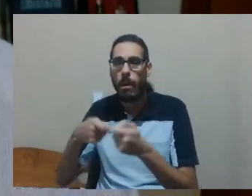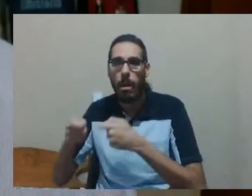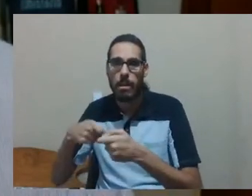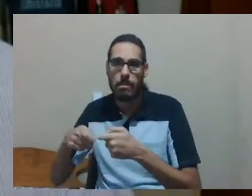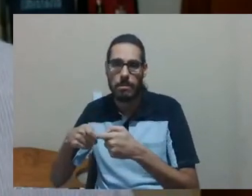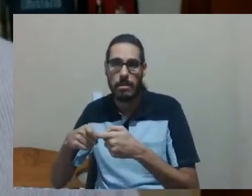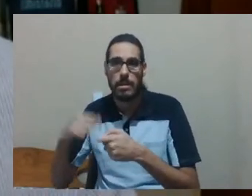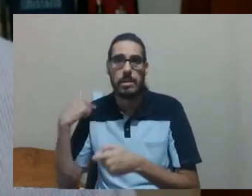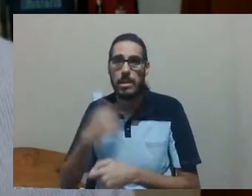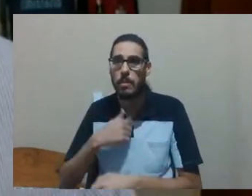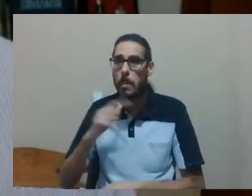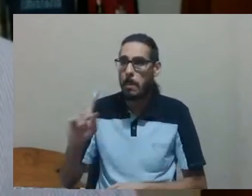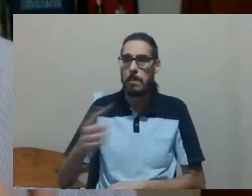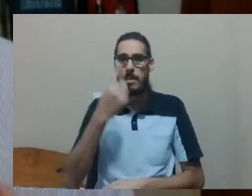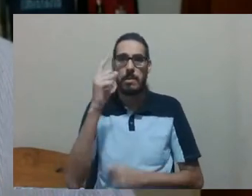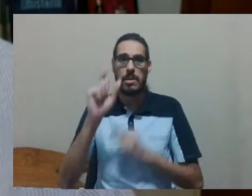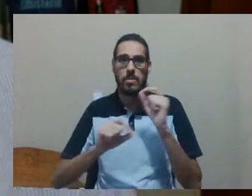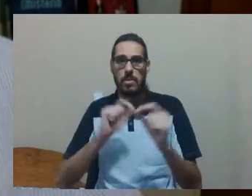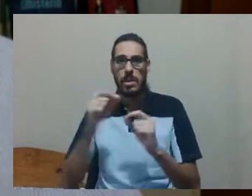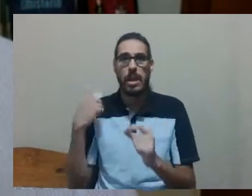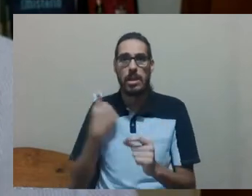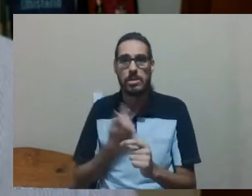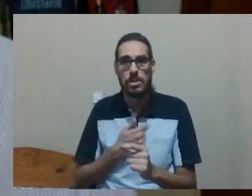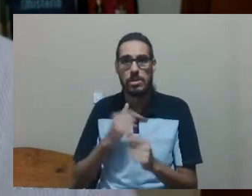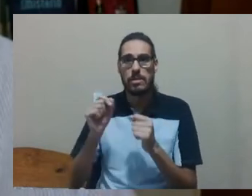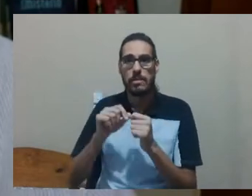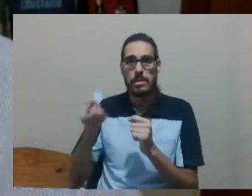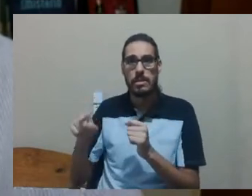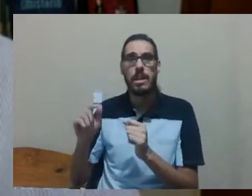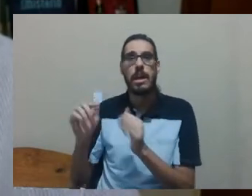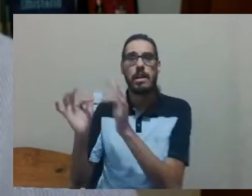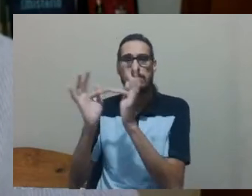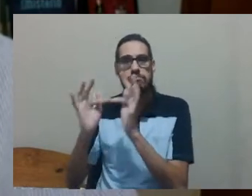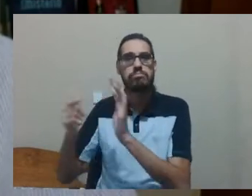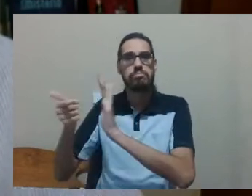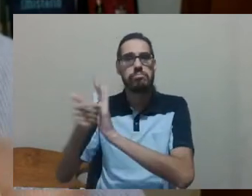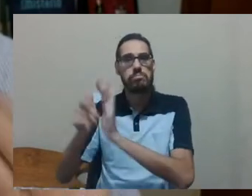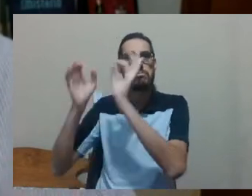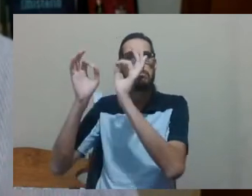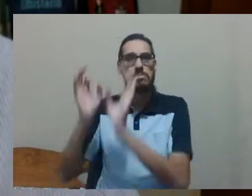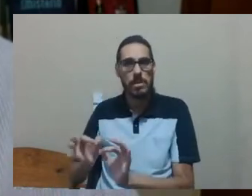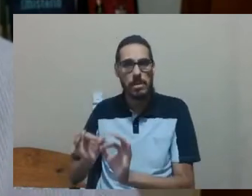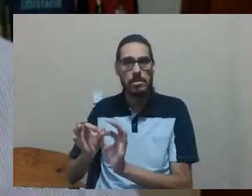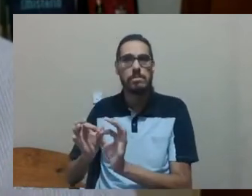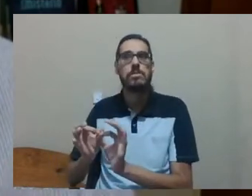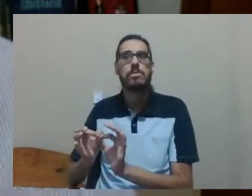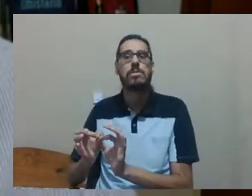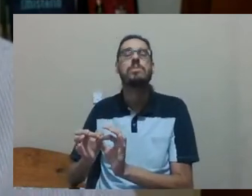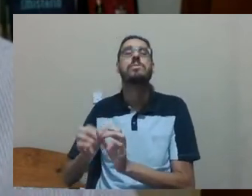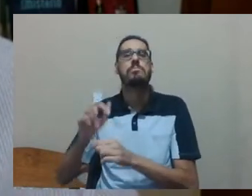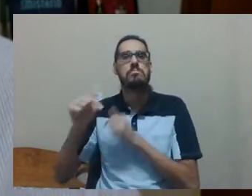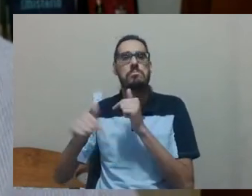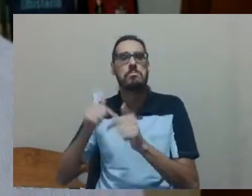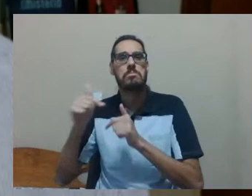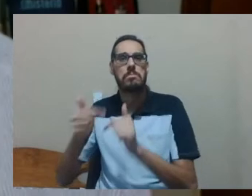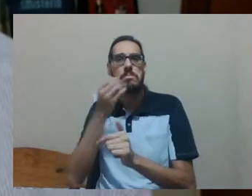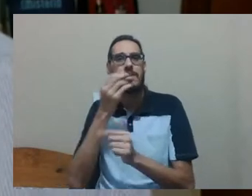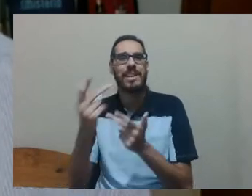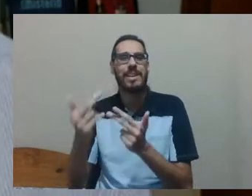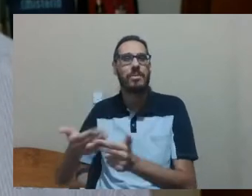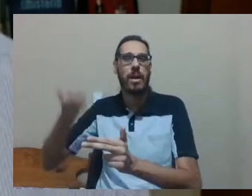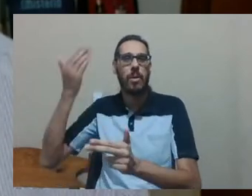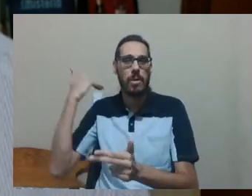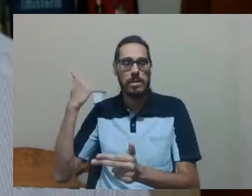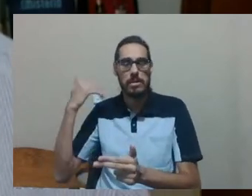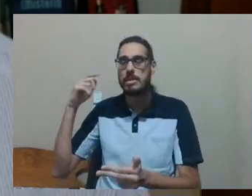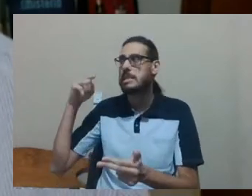é justamente fazer com que a fundação cumpra o seu papel e volte a ser eficiente como ela sempre foi. Isso, sem dúvida, será